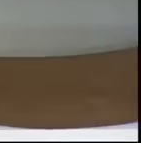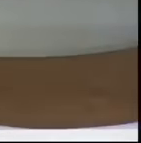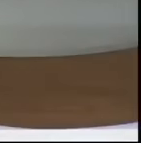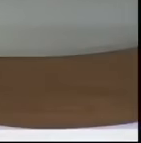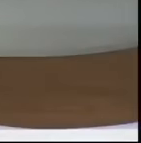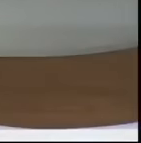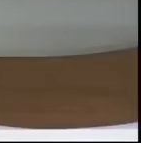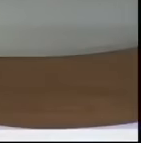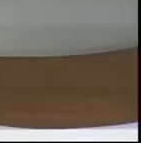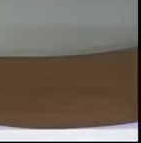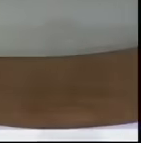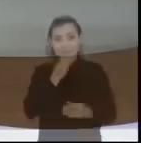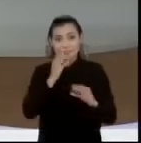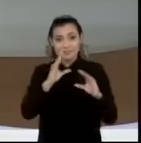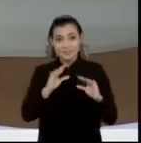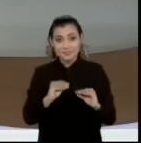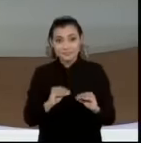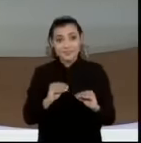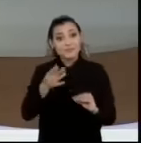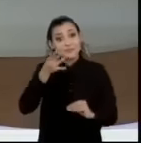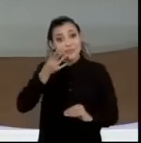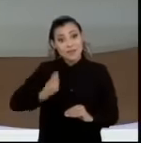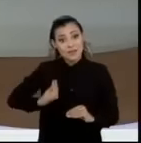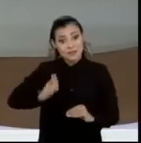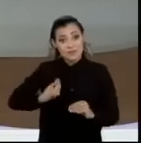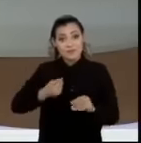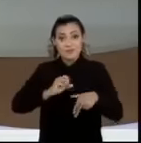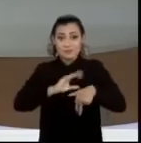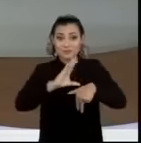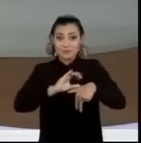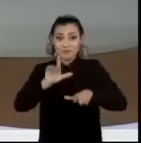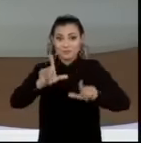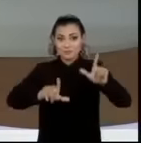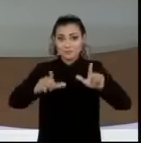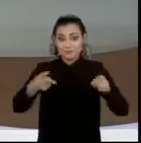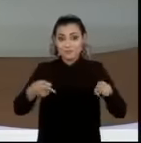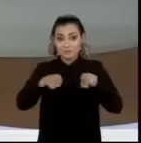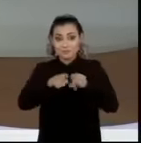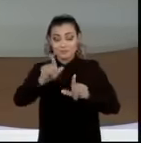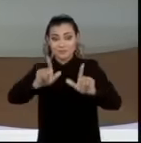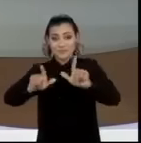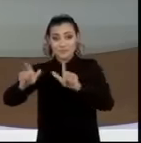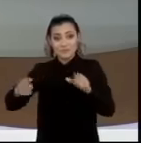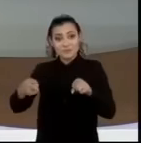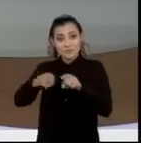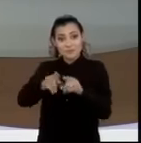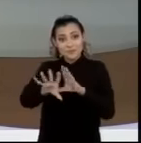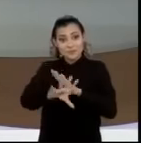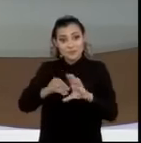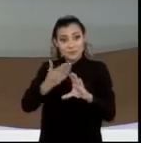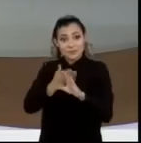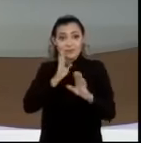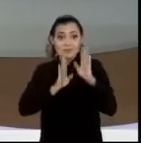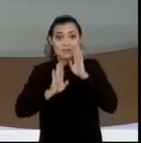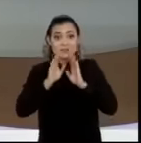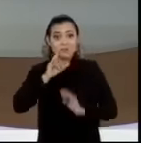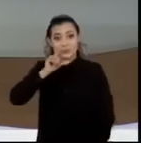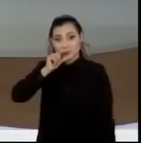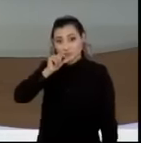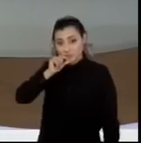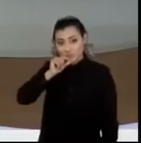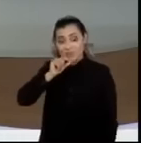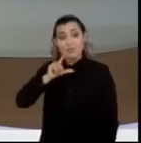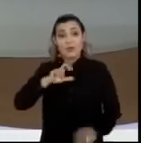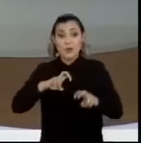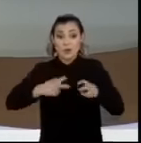Olá, boa noite. Com transmissão ao vivo pela TV Cultura, emissoras afiliadas e conectado no YouTube, Facebook e Twitter,